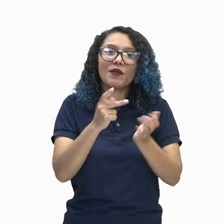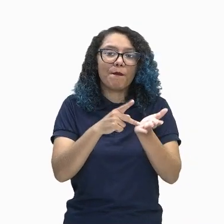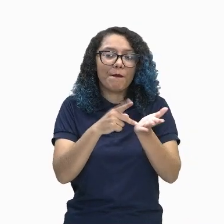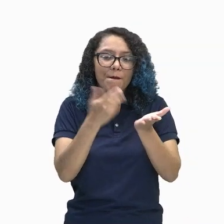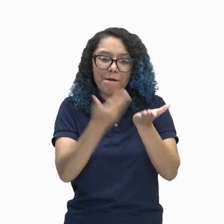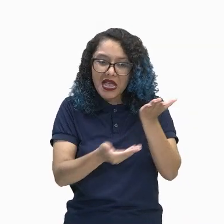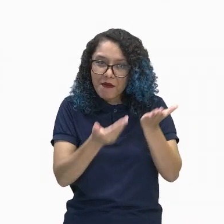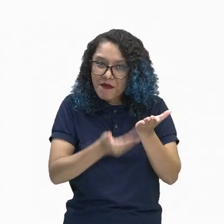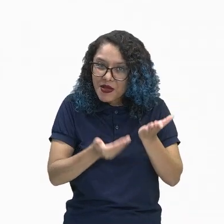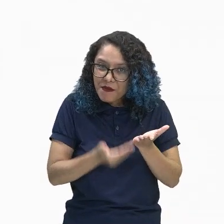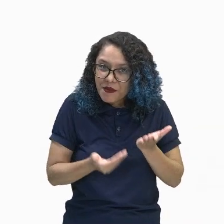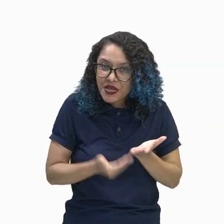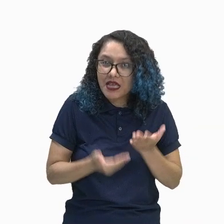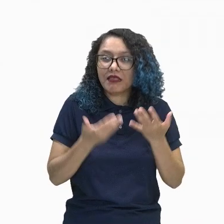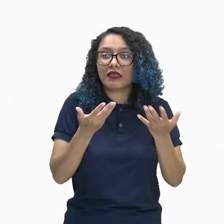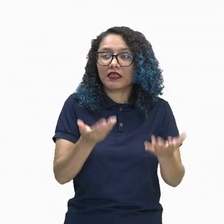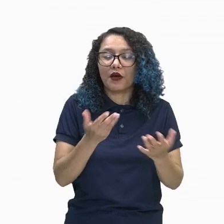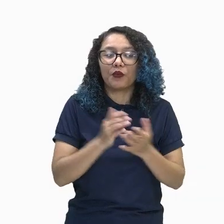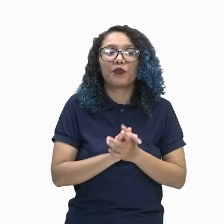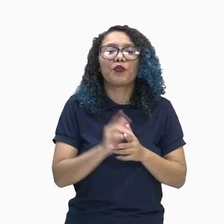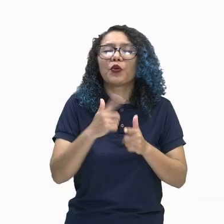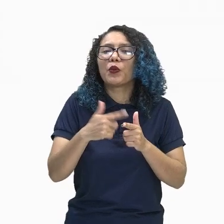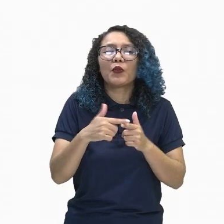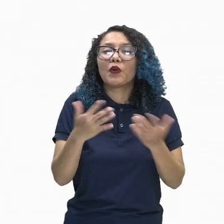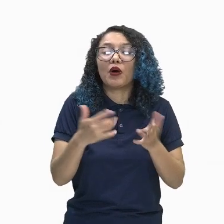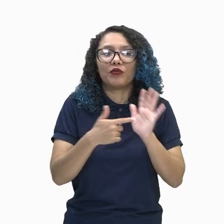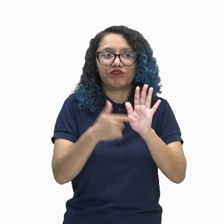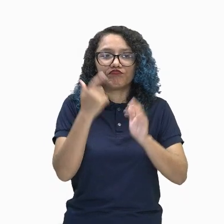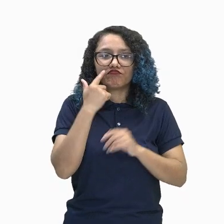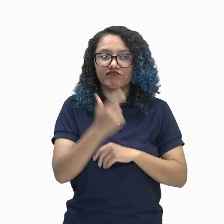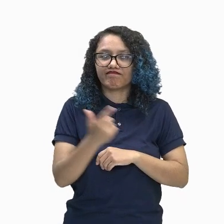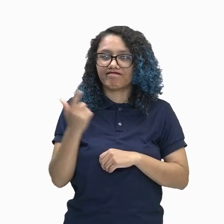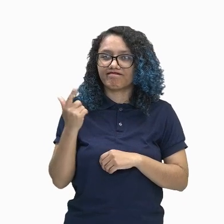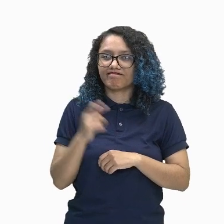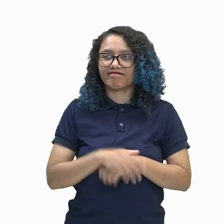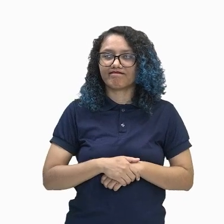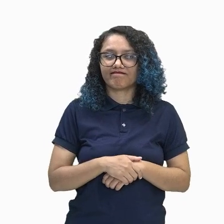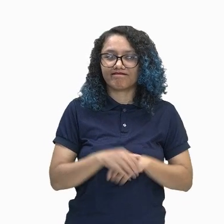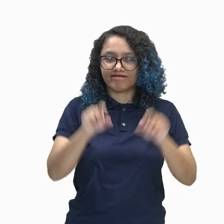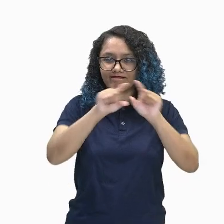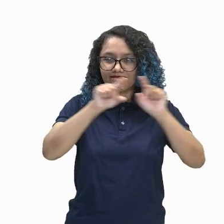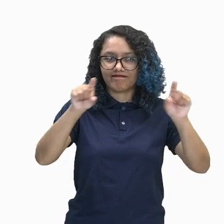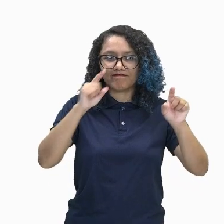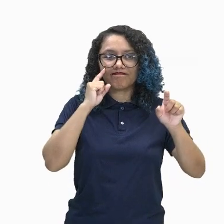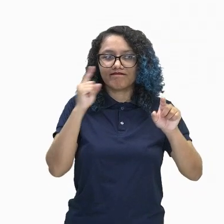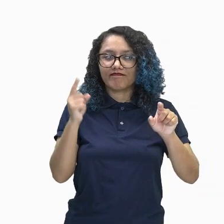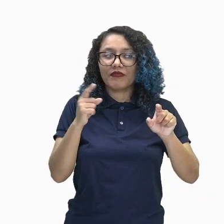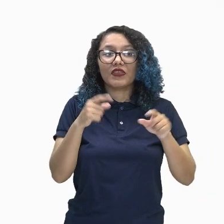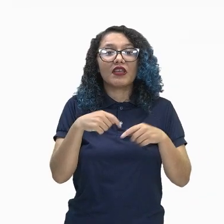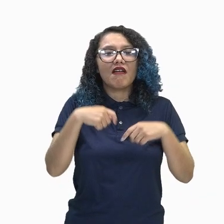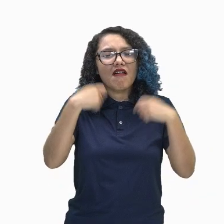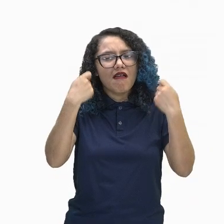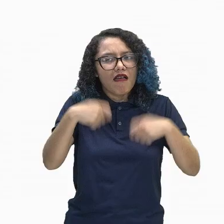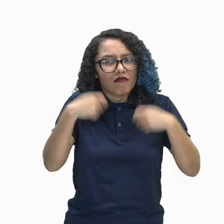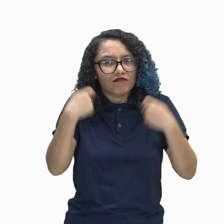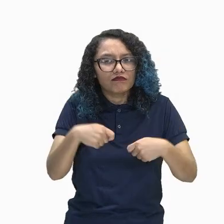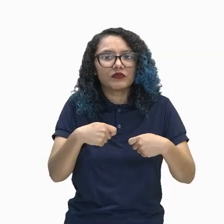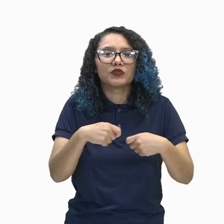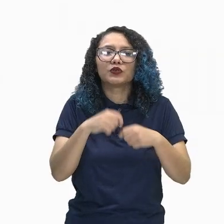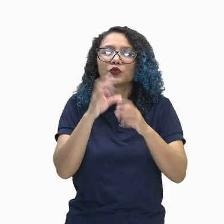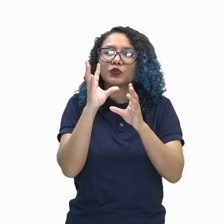Enem. E qual é o problema aqui? Destacando, ele está exatamente aqui nesse enunciado. É necessário, portanto,